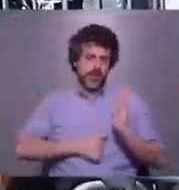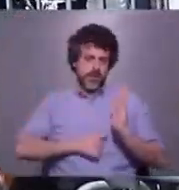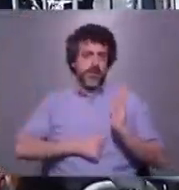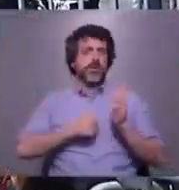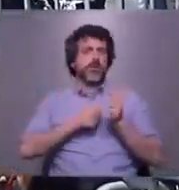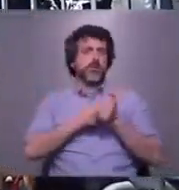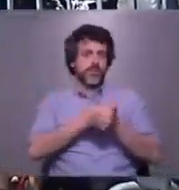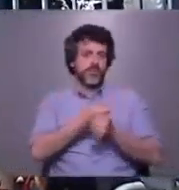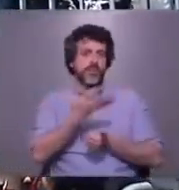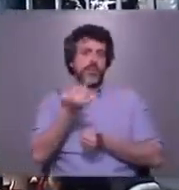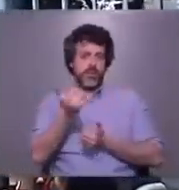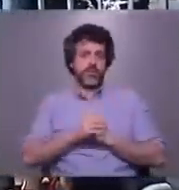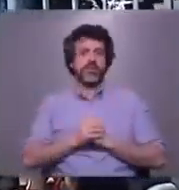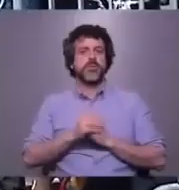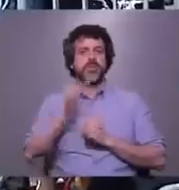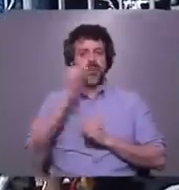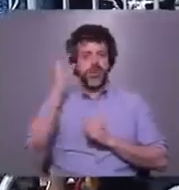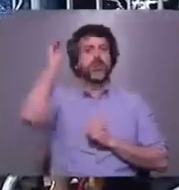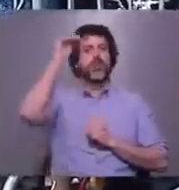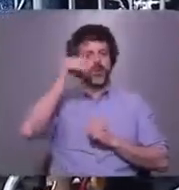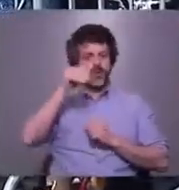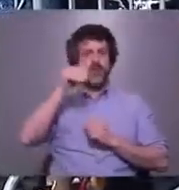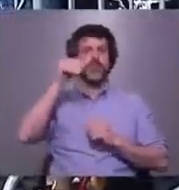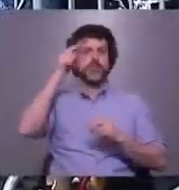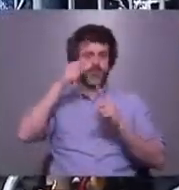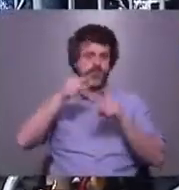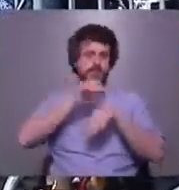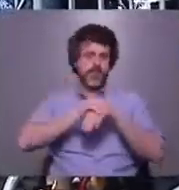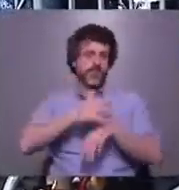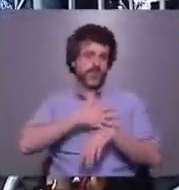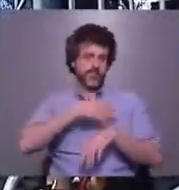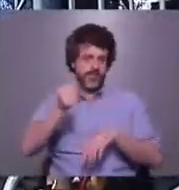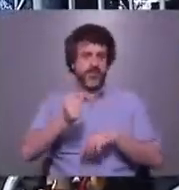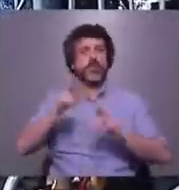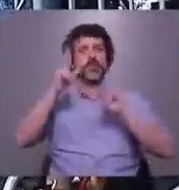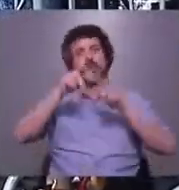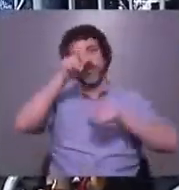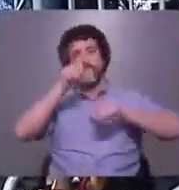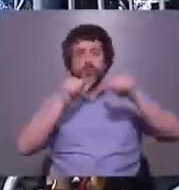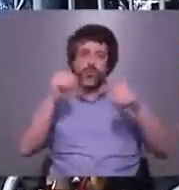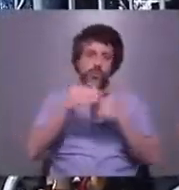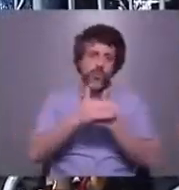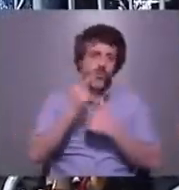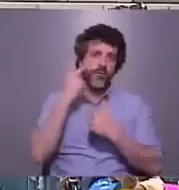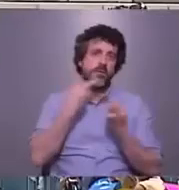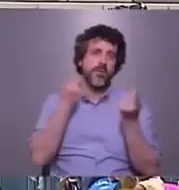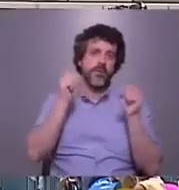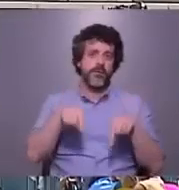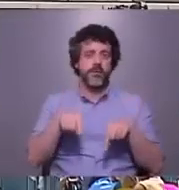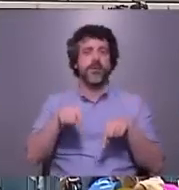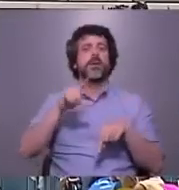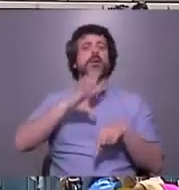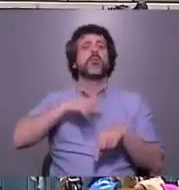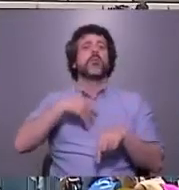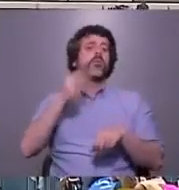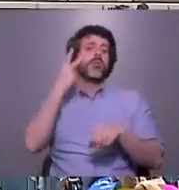apostolica, e professo un suo battismo para la remissão dos pecados, e spero la resurrezione dos mortos e a vita